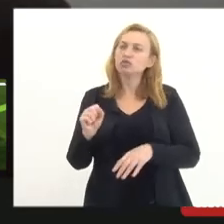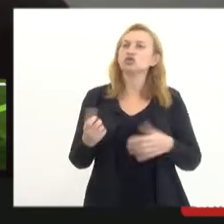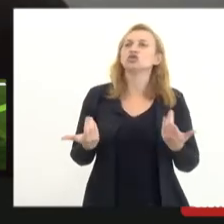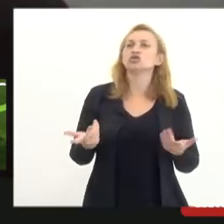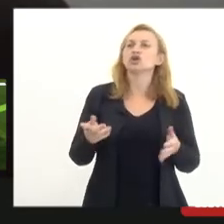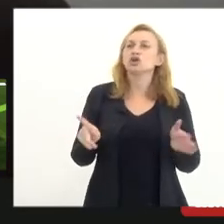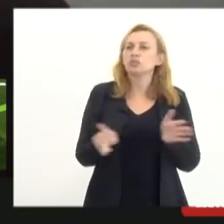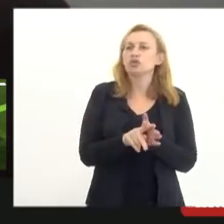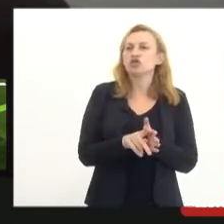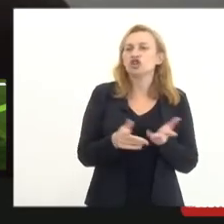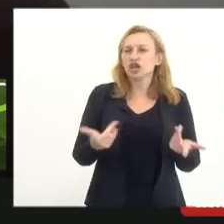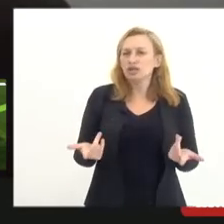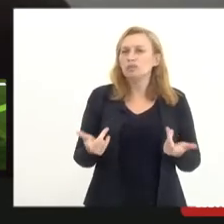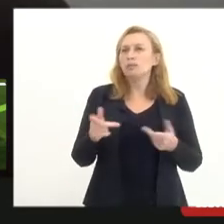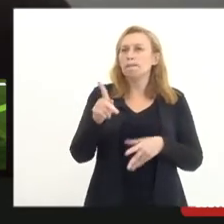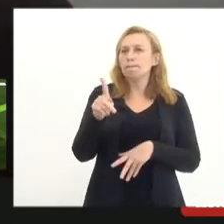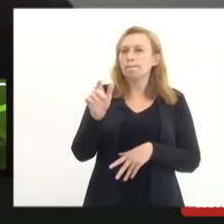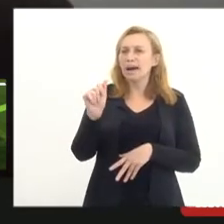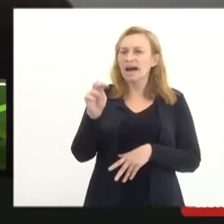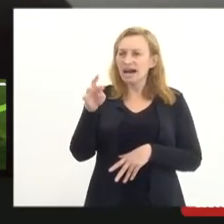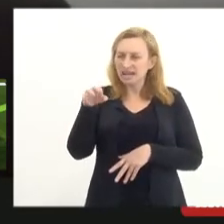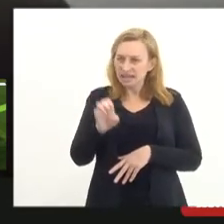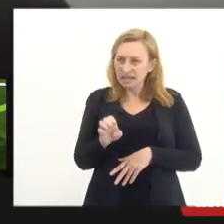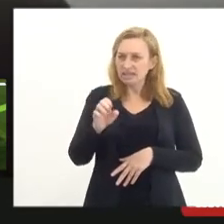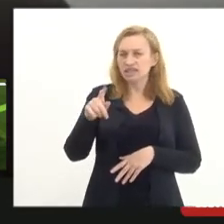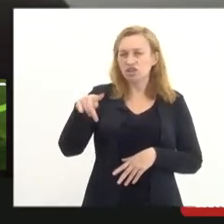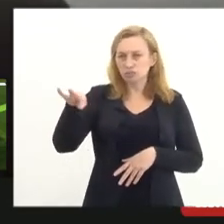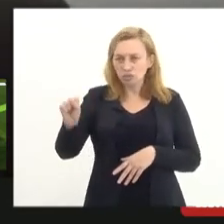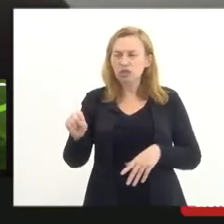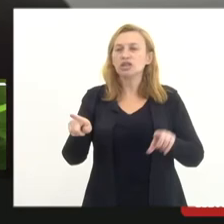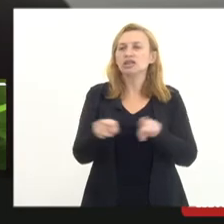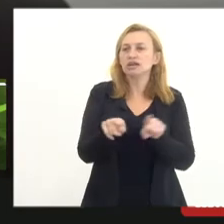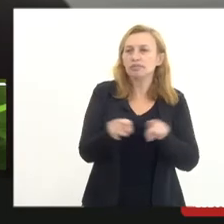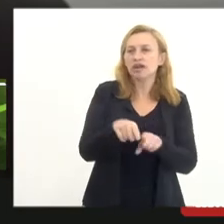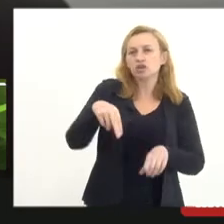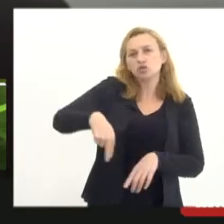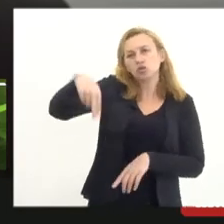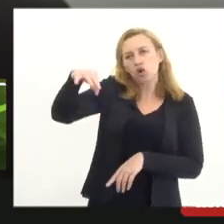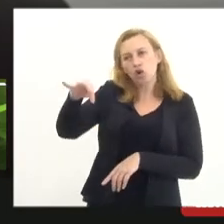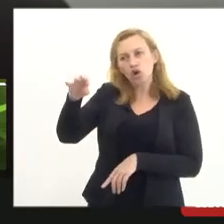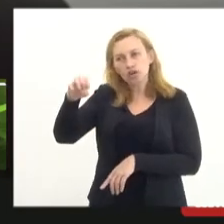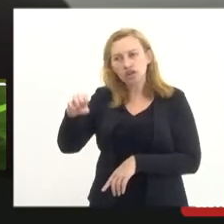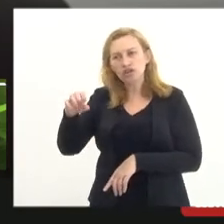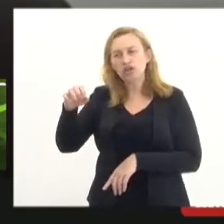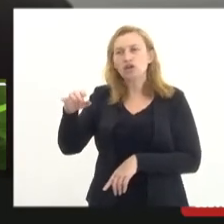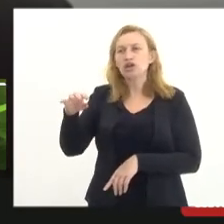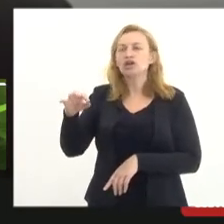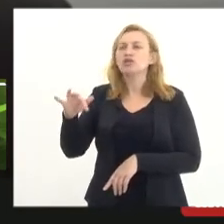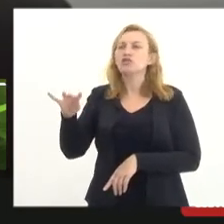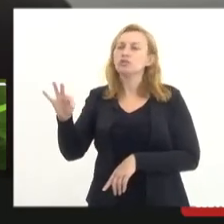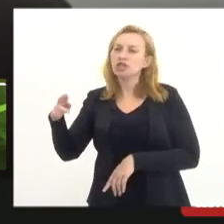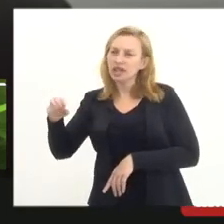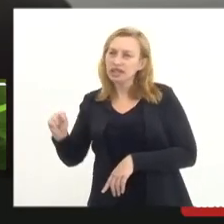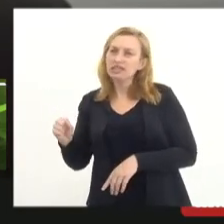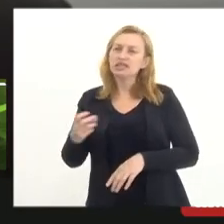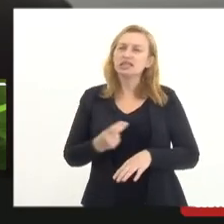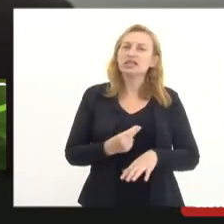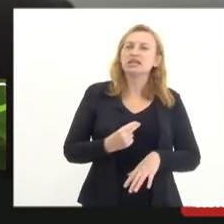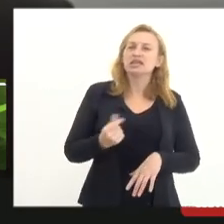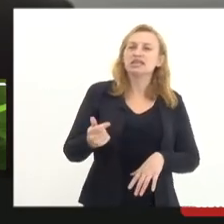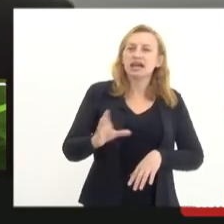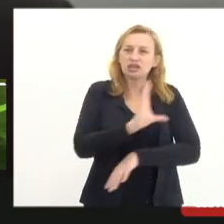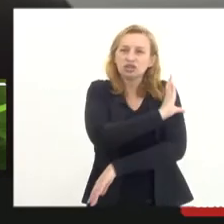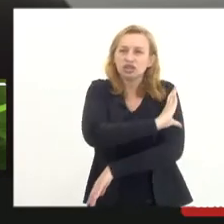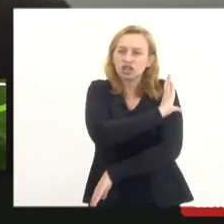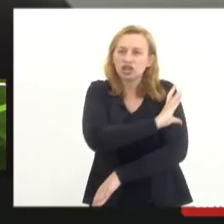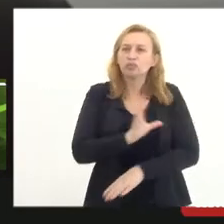Parque das Conchas, né, o BC10. E também no norte fluminense, saindo de Campos e de Macaé para as operações